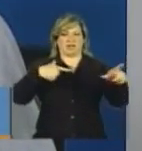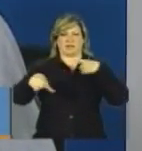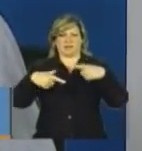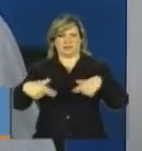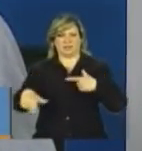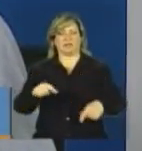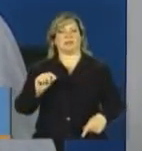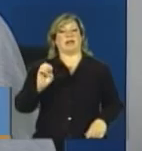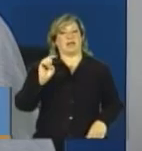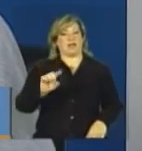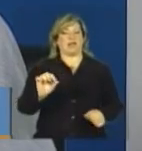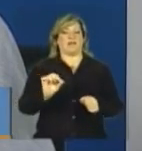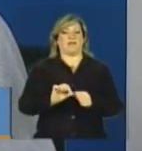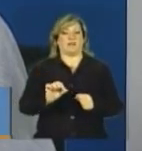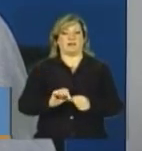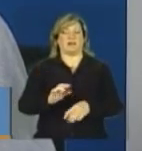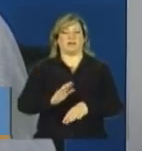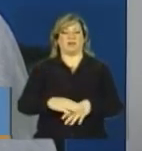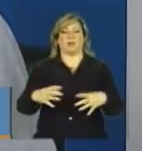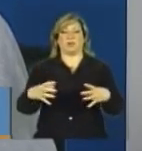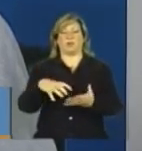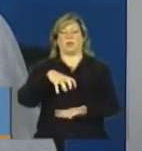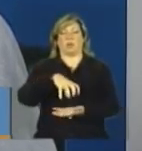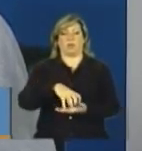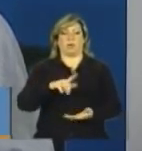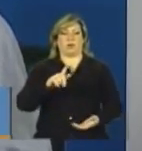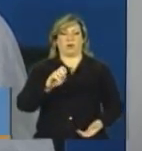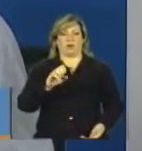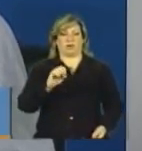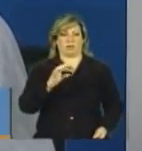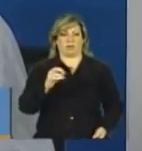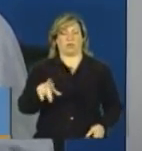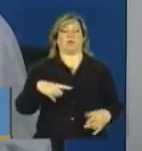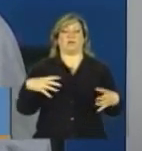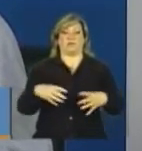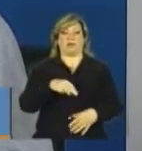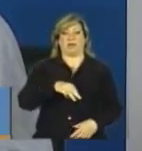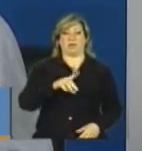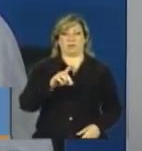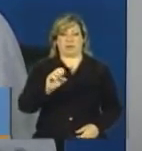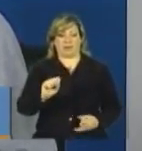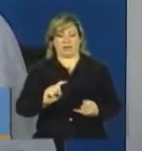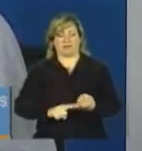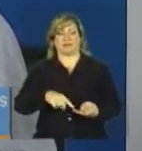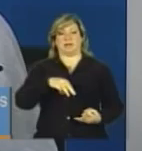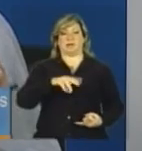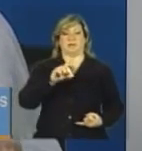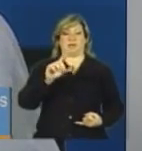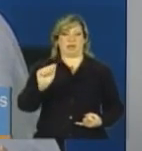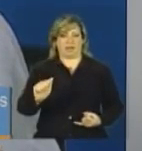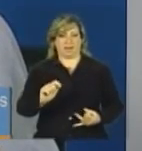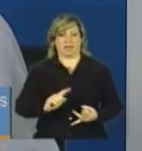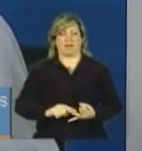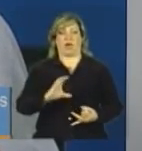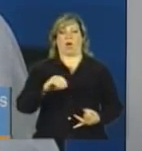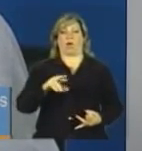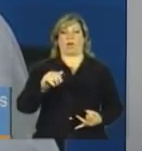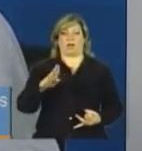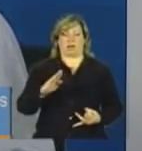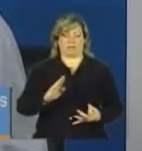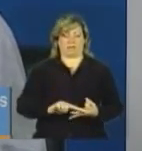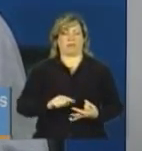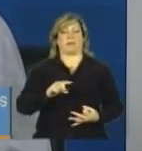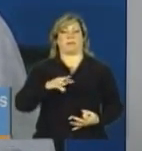é ela é feita por meio de um grupo gestor, né, que envolve MDS, MDA, eh, CONAB